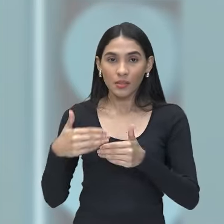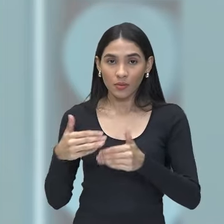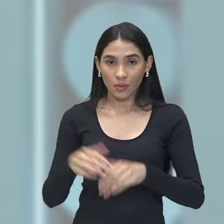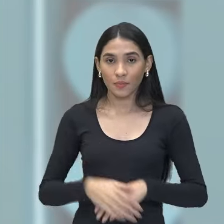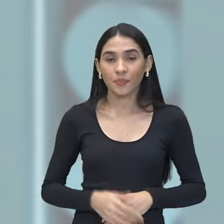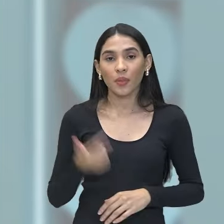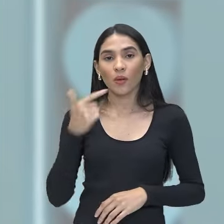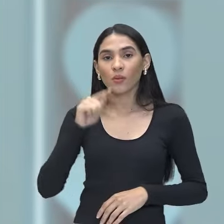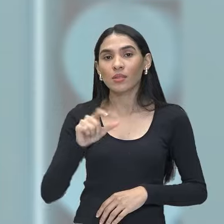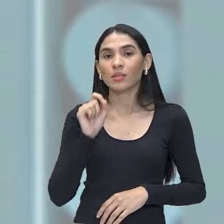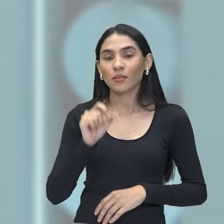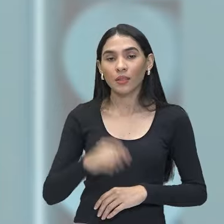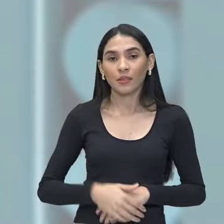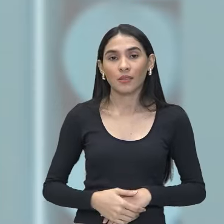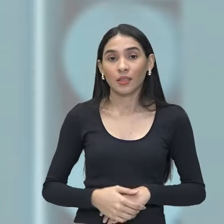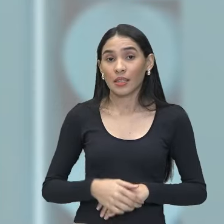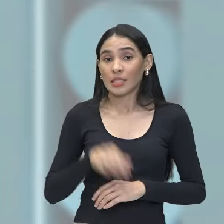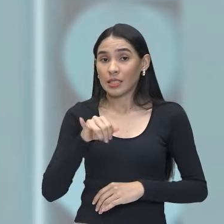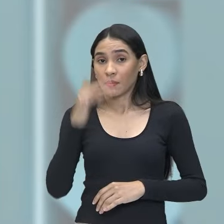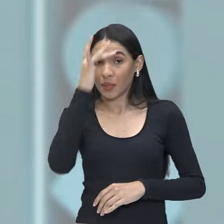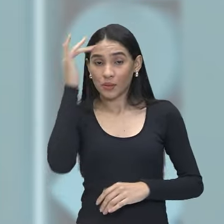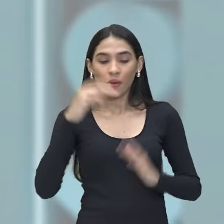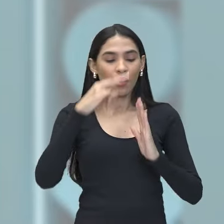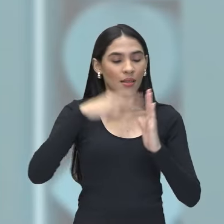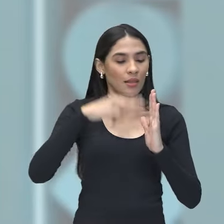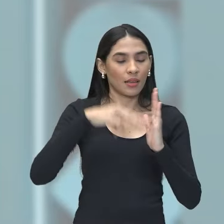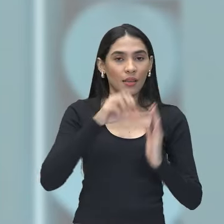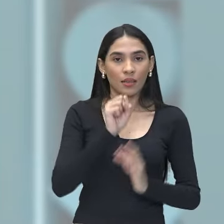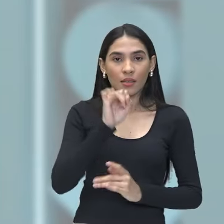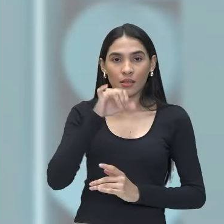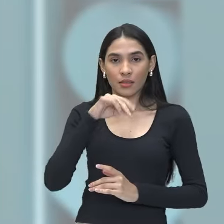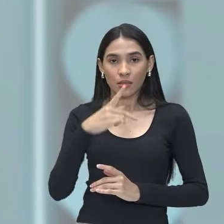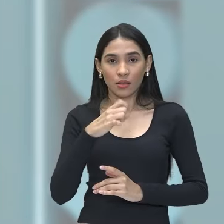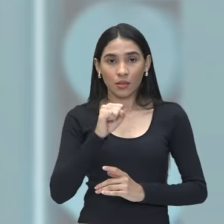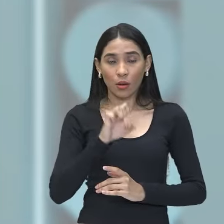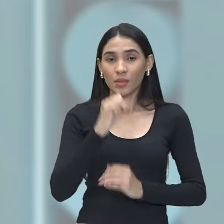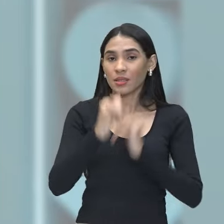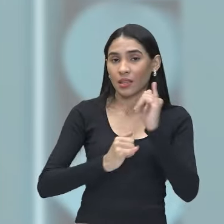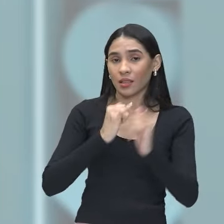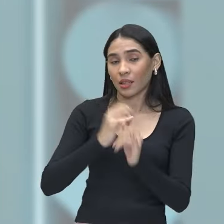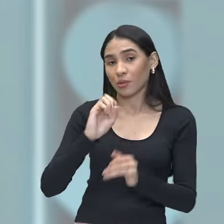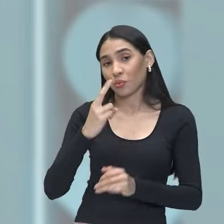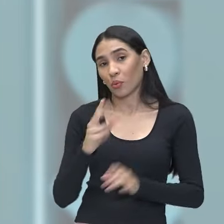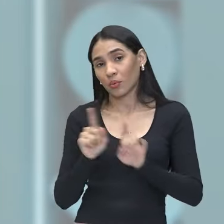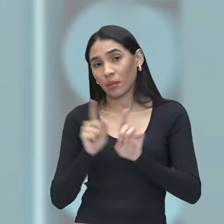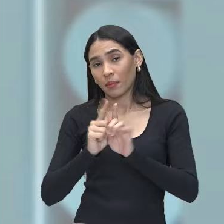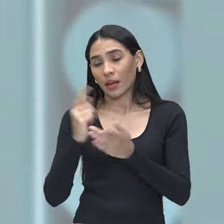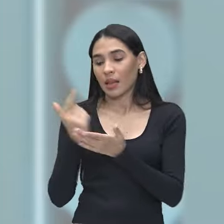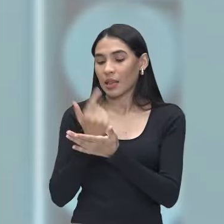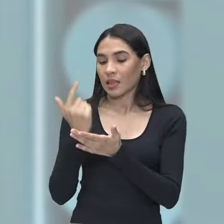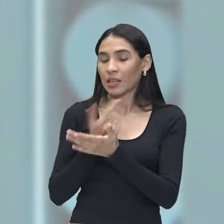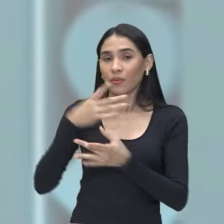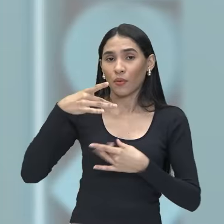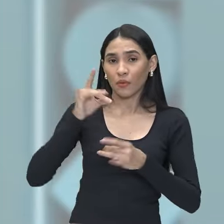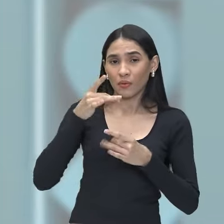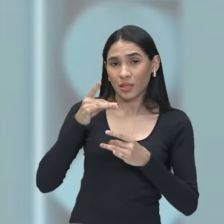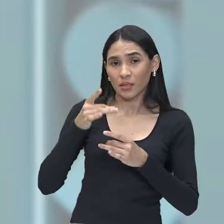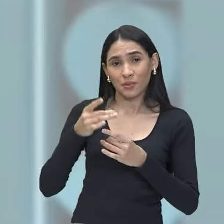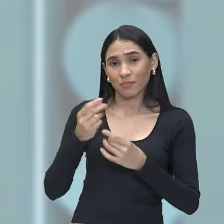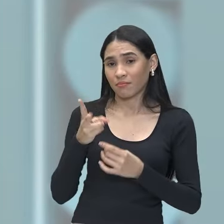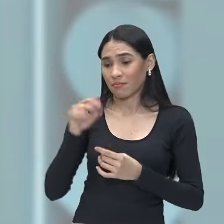para que quem lê esta sinopse na internet ou, de repente, no livro físico, lá na